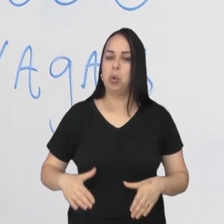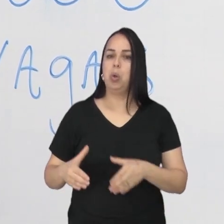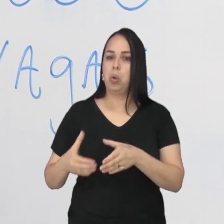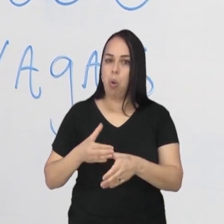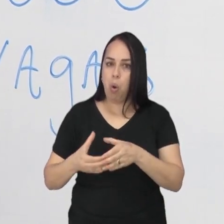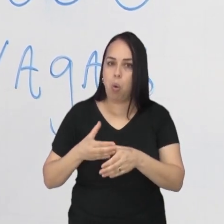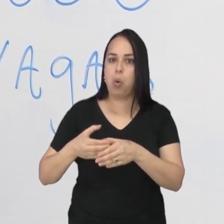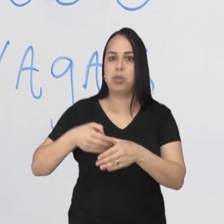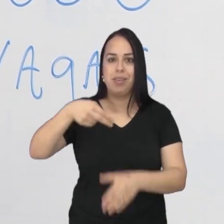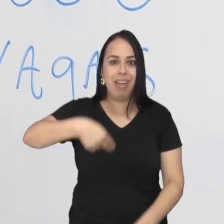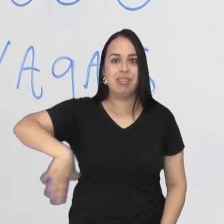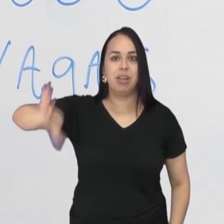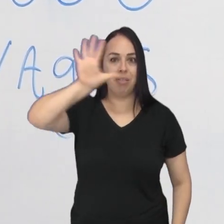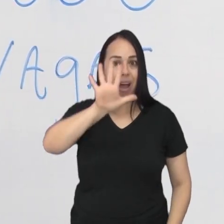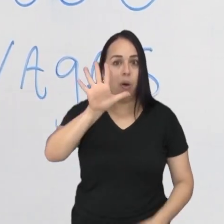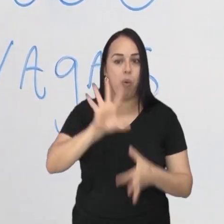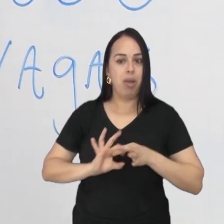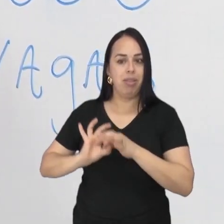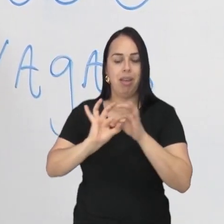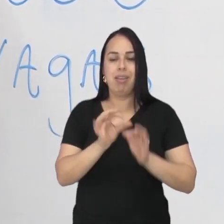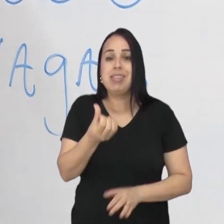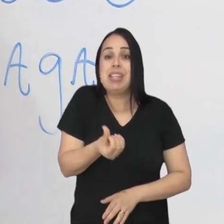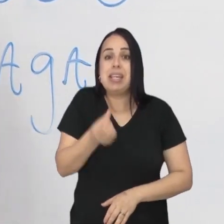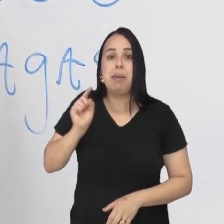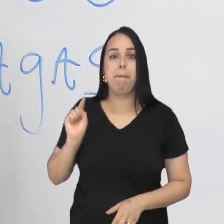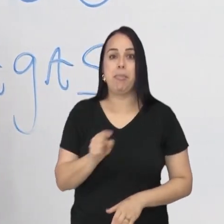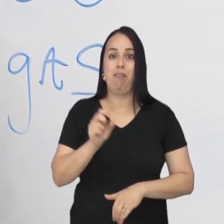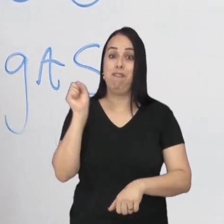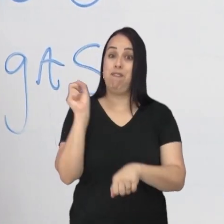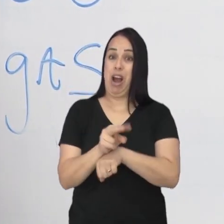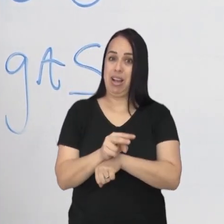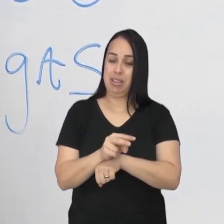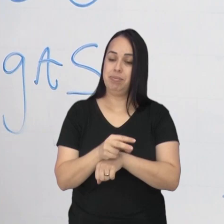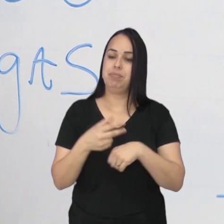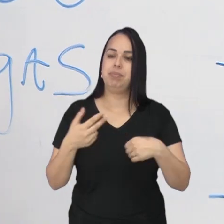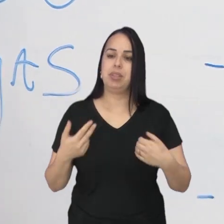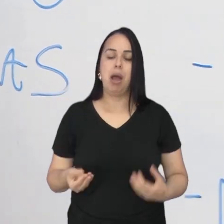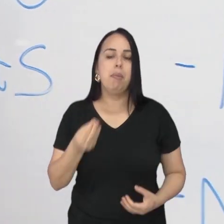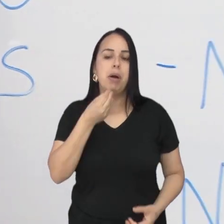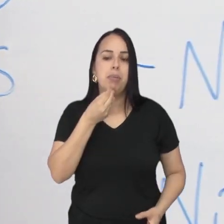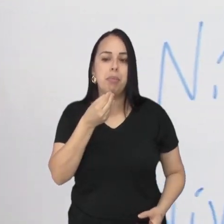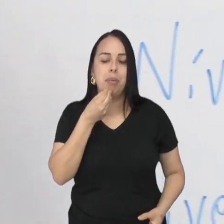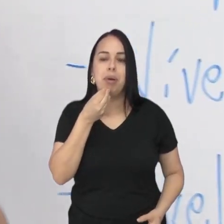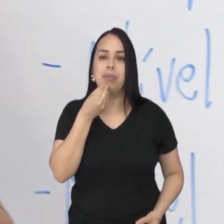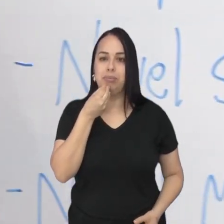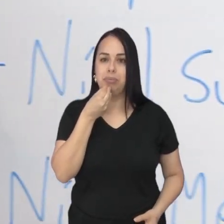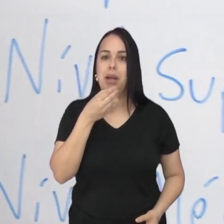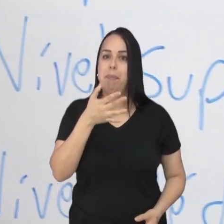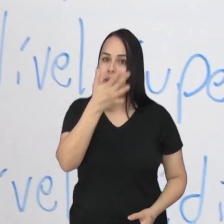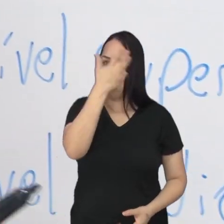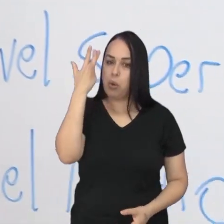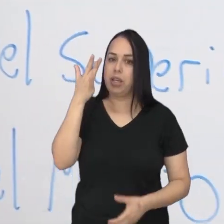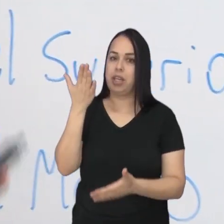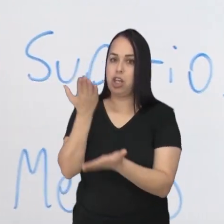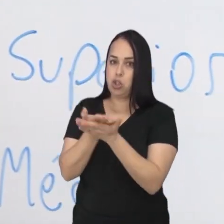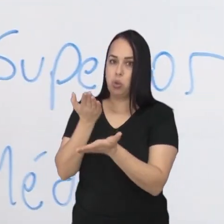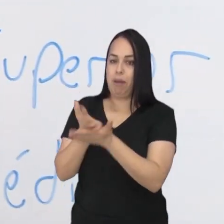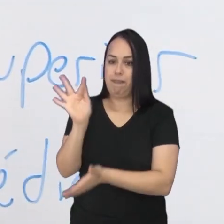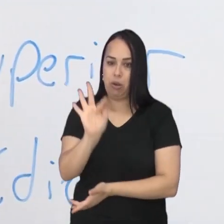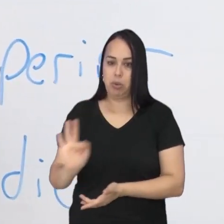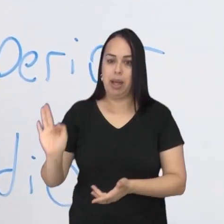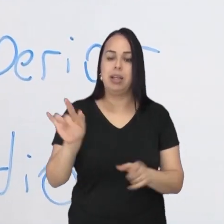concurso nacional unificado vai contar com mais de 6.000 vagas. E olha só, são oportunidades para quem